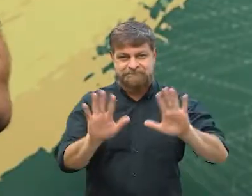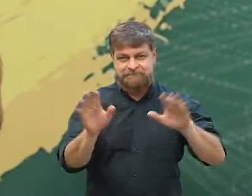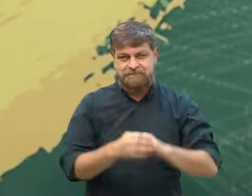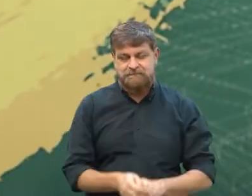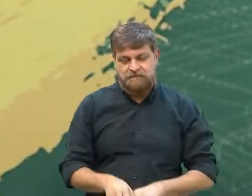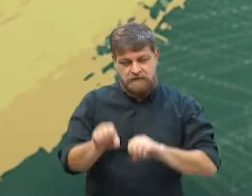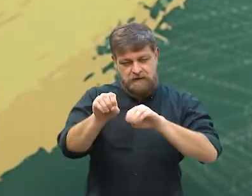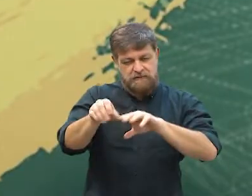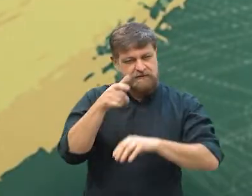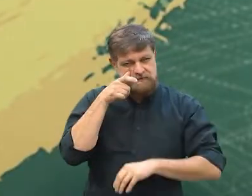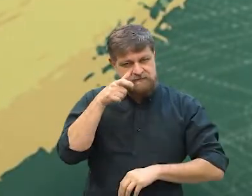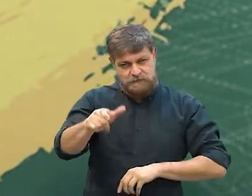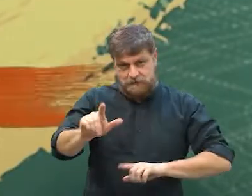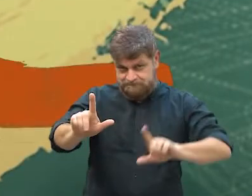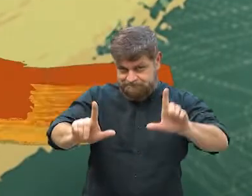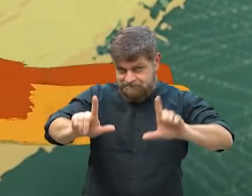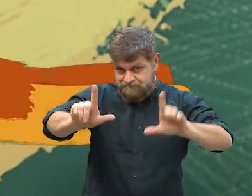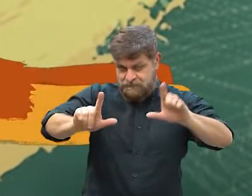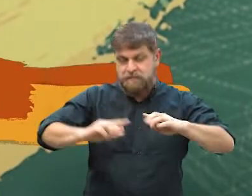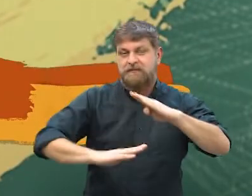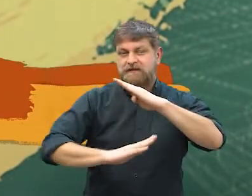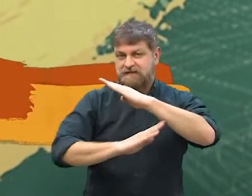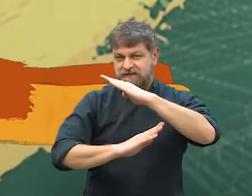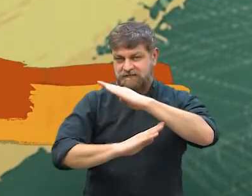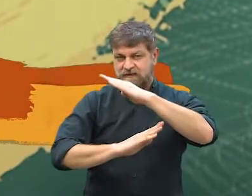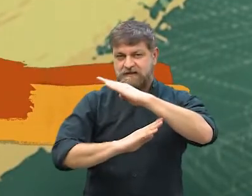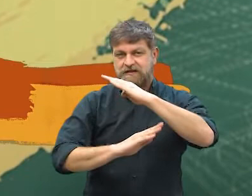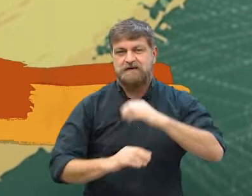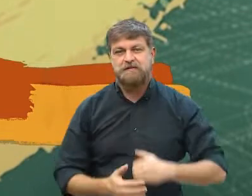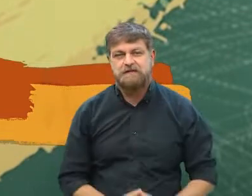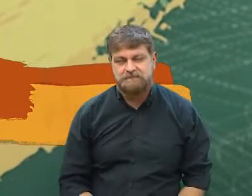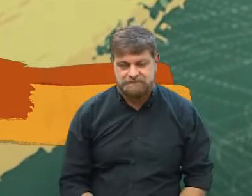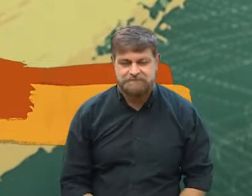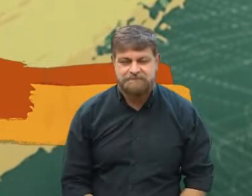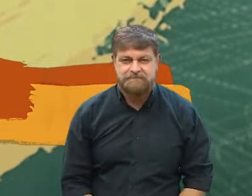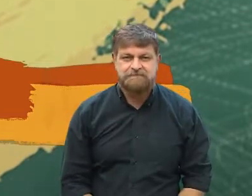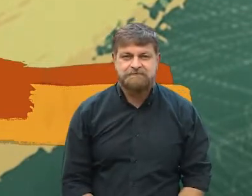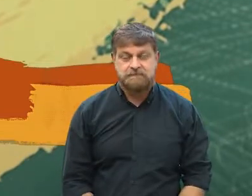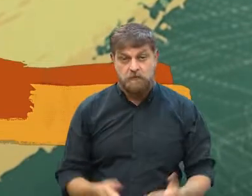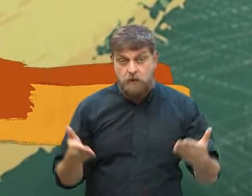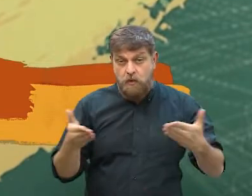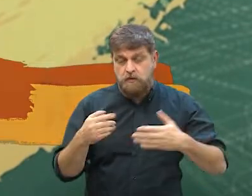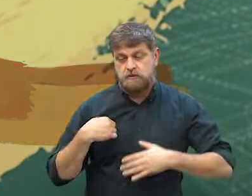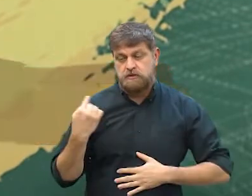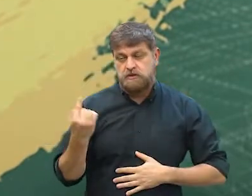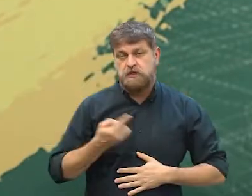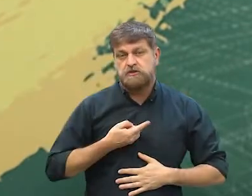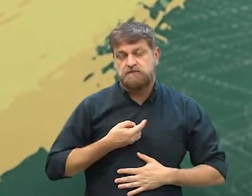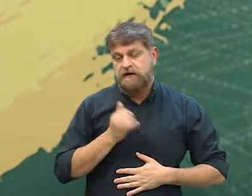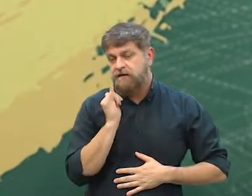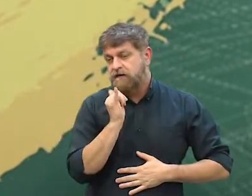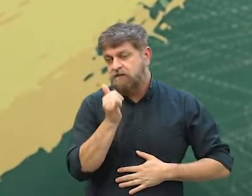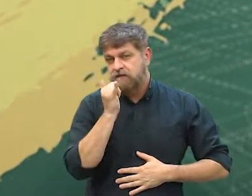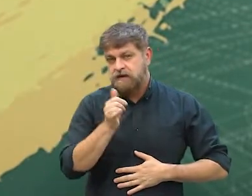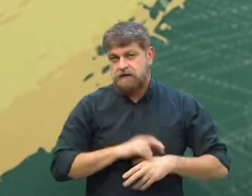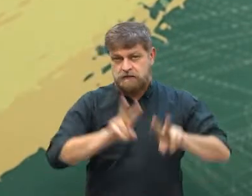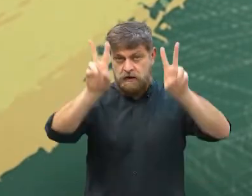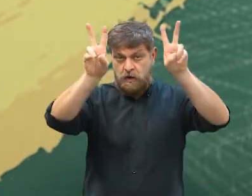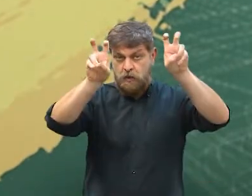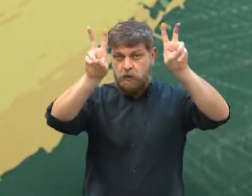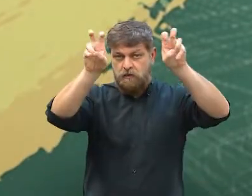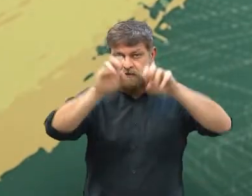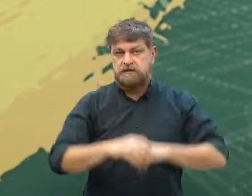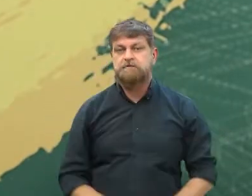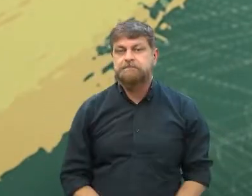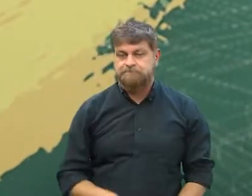ao quadro de Olho na Educação, aqui na tela da TV Câmara Campinas, e hoje a gente vai falar sobre um